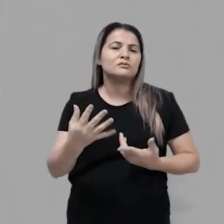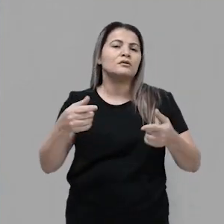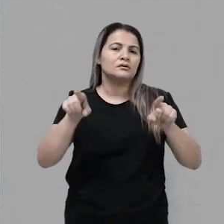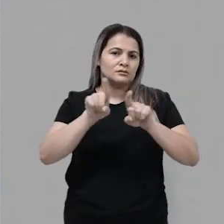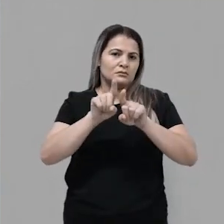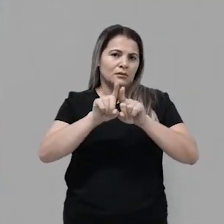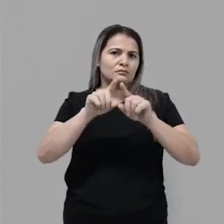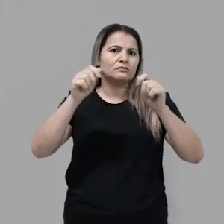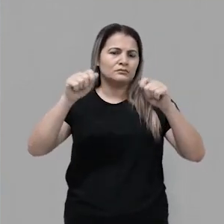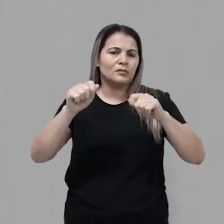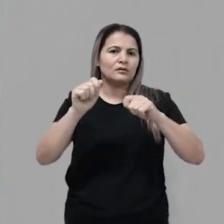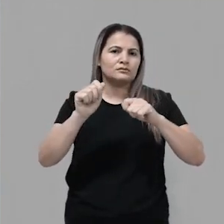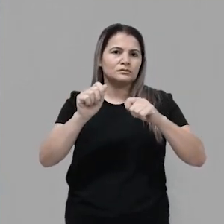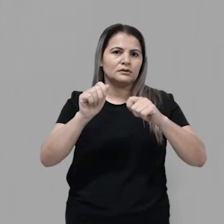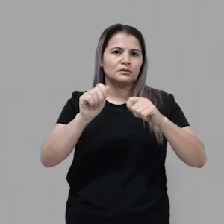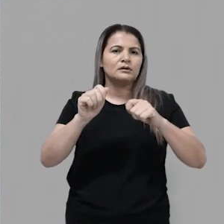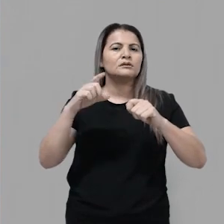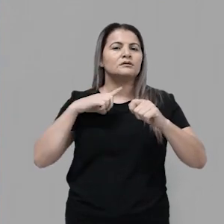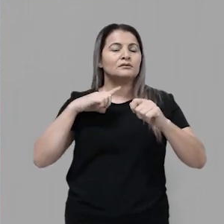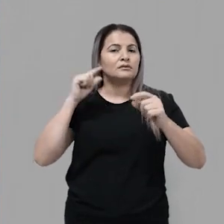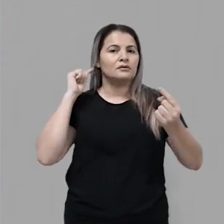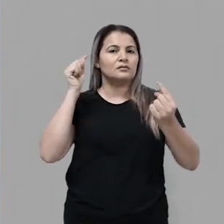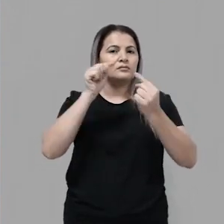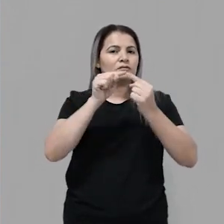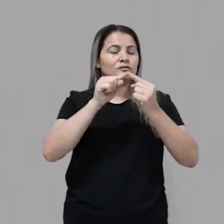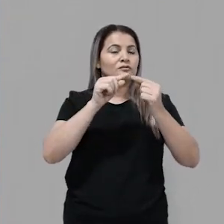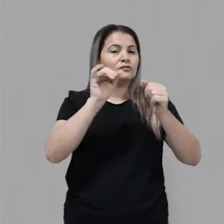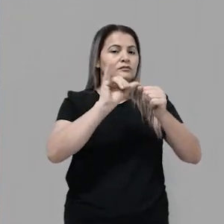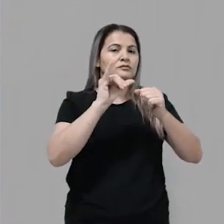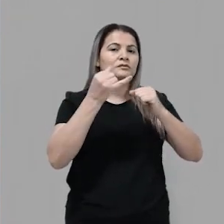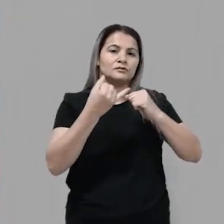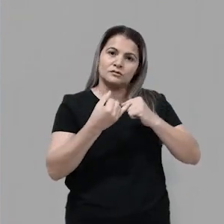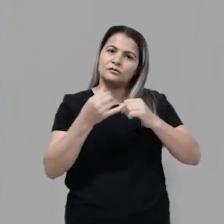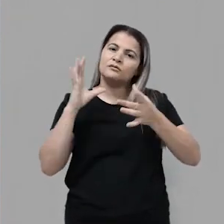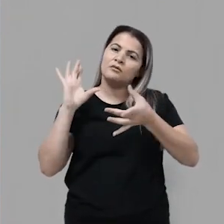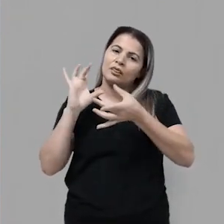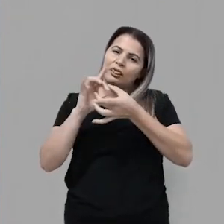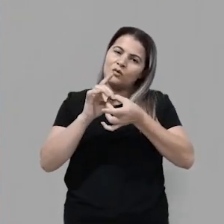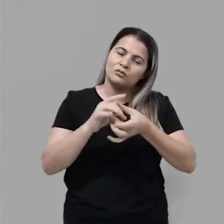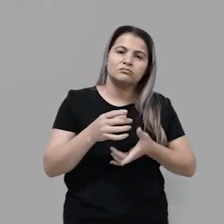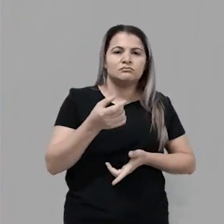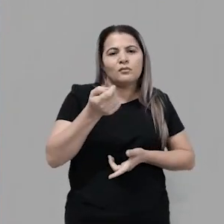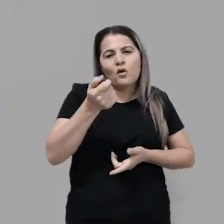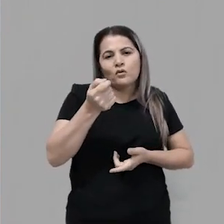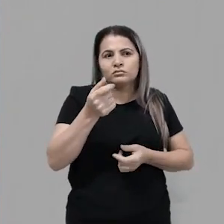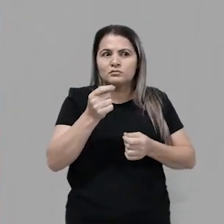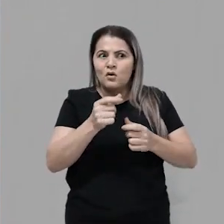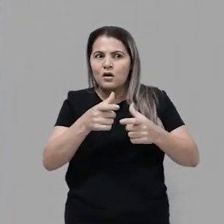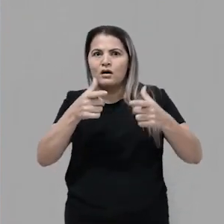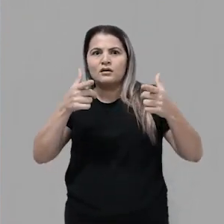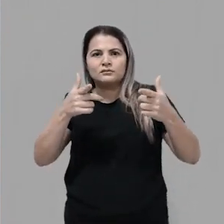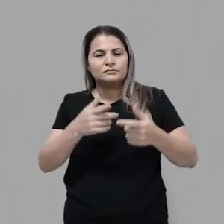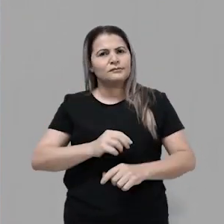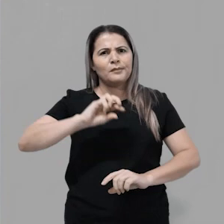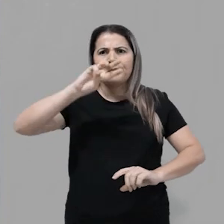de adjetivo em alguns contextos. Muitos, poucos, milhões,